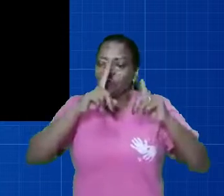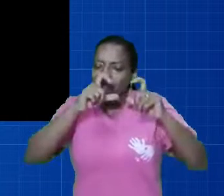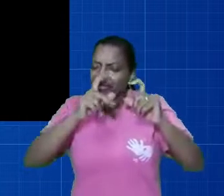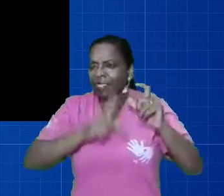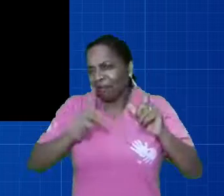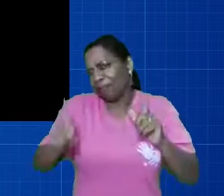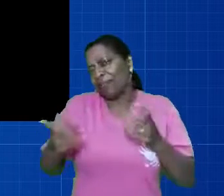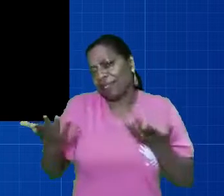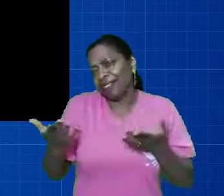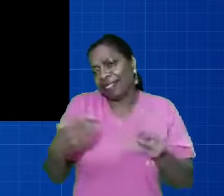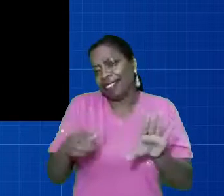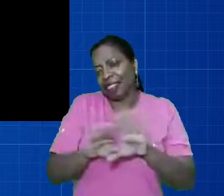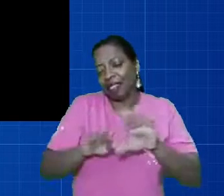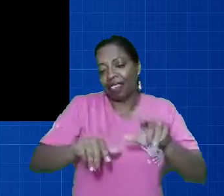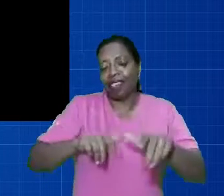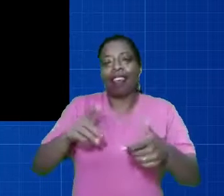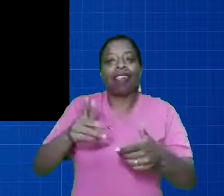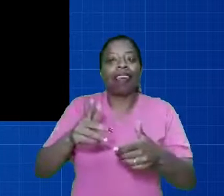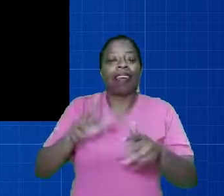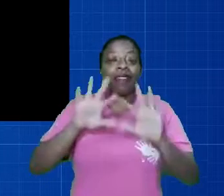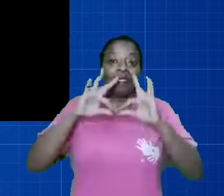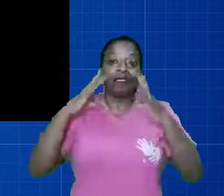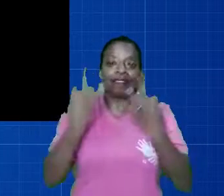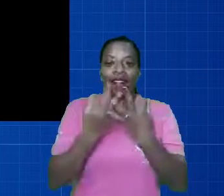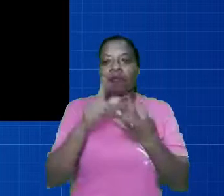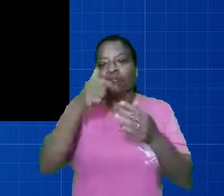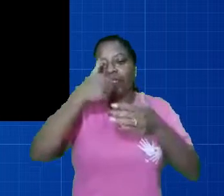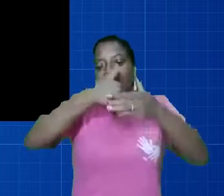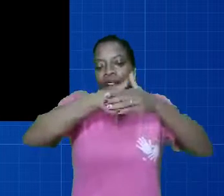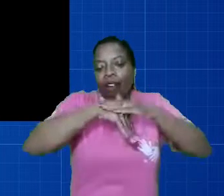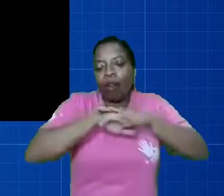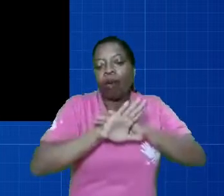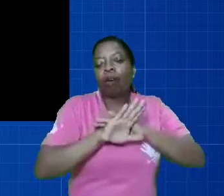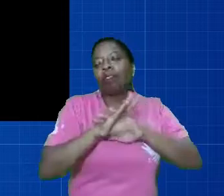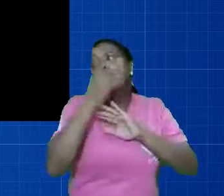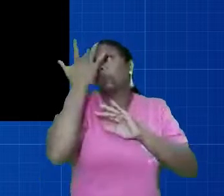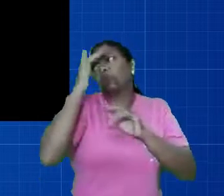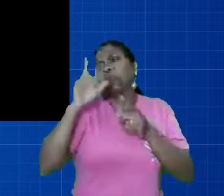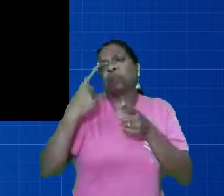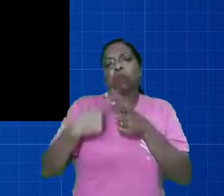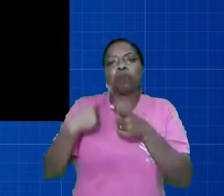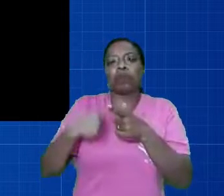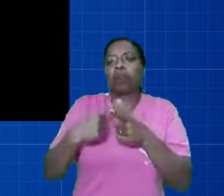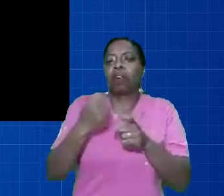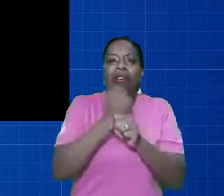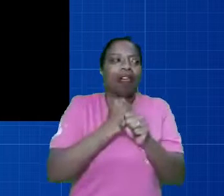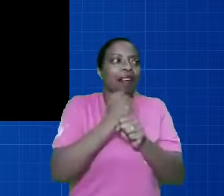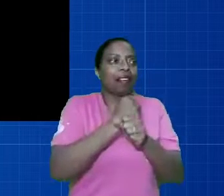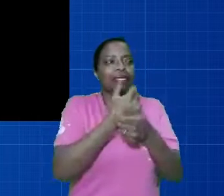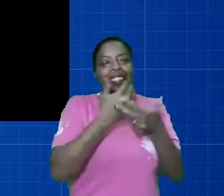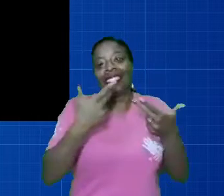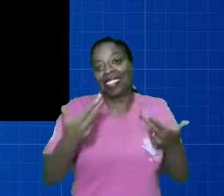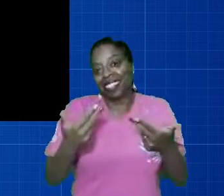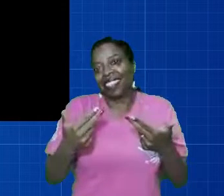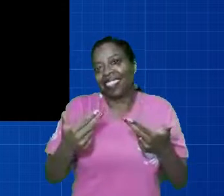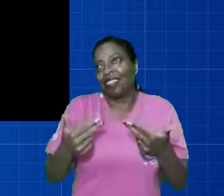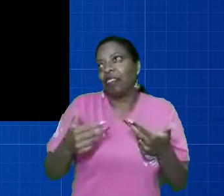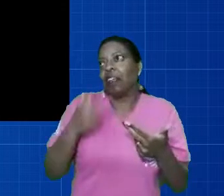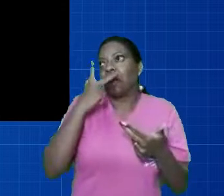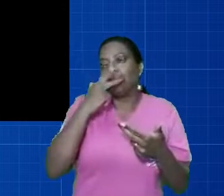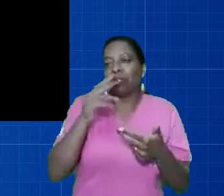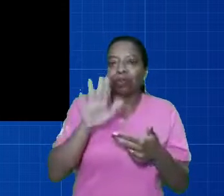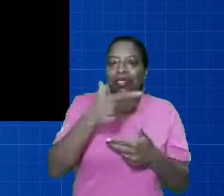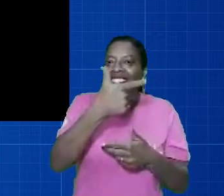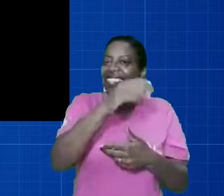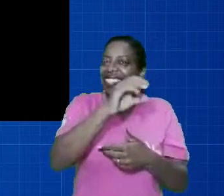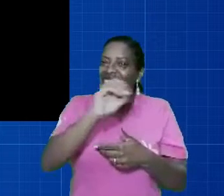você guarda sem saber exatamente o ano. Então, são todos dos anos 2000. Se eu